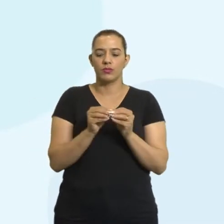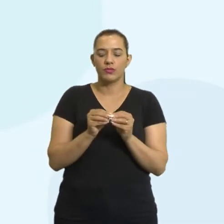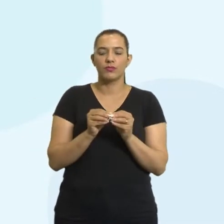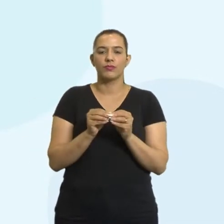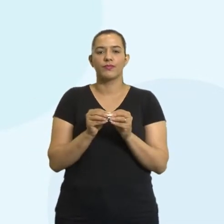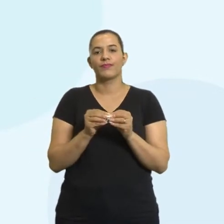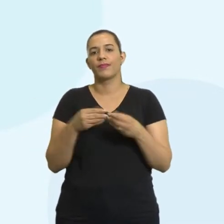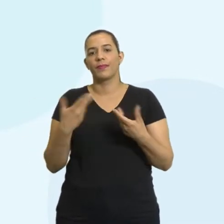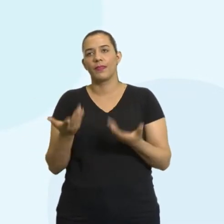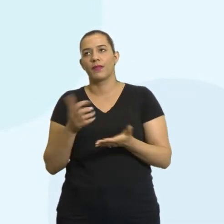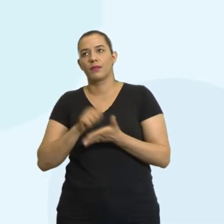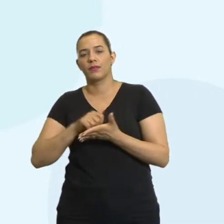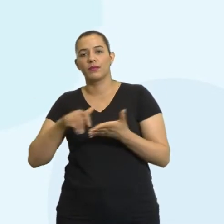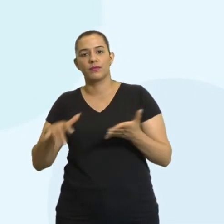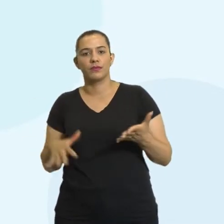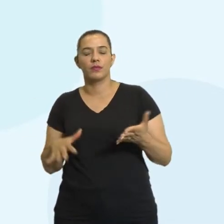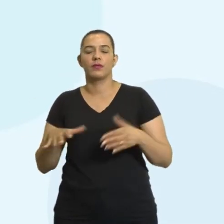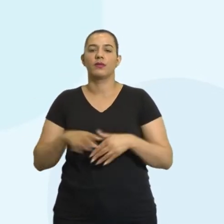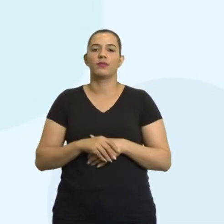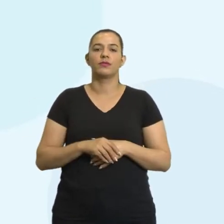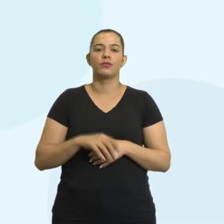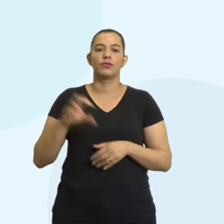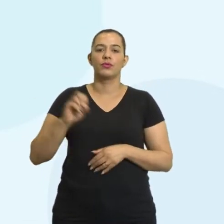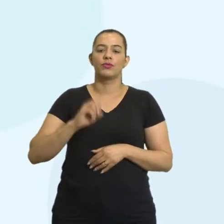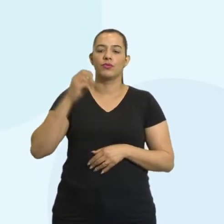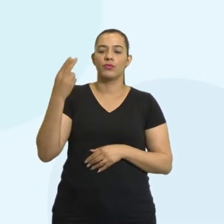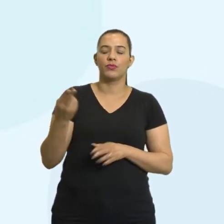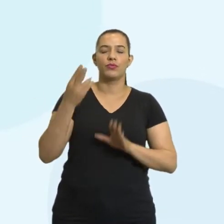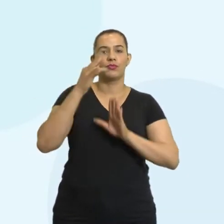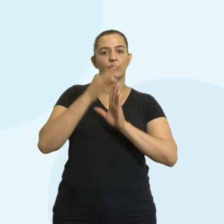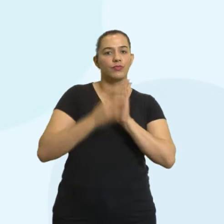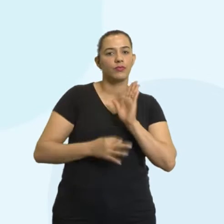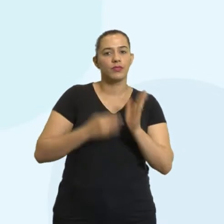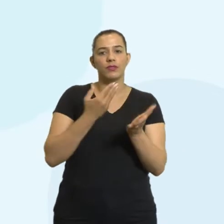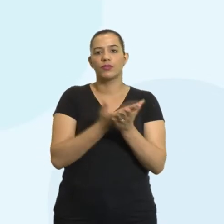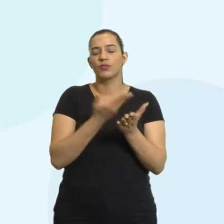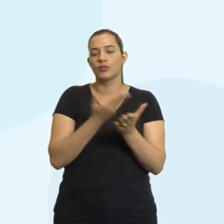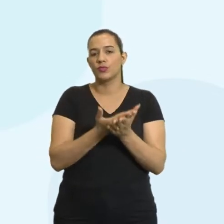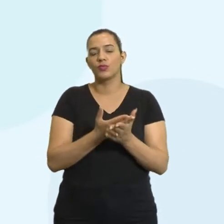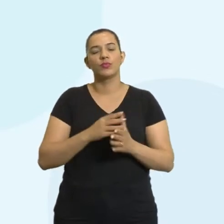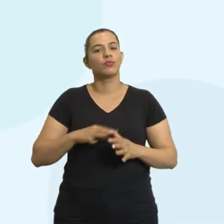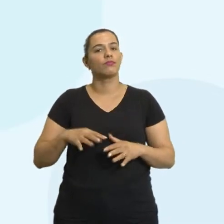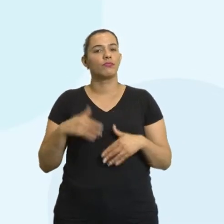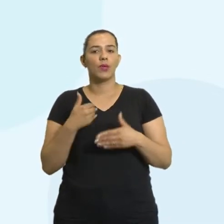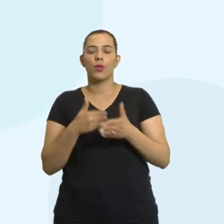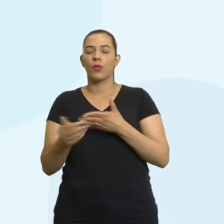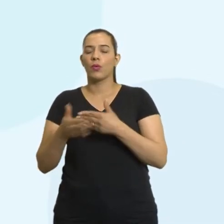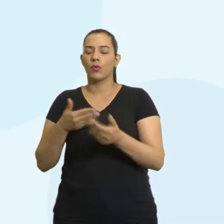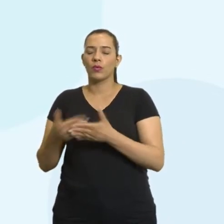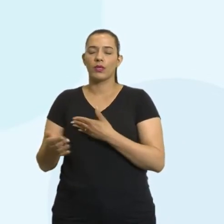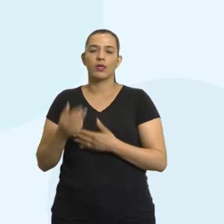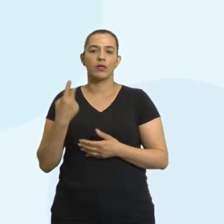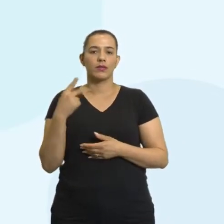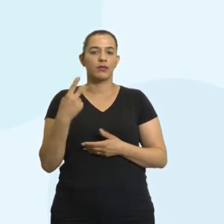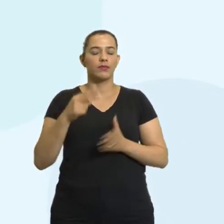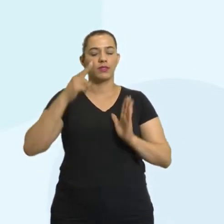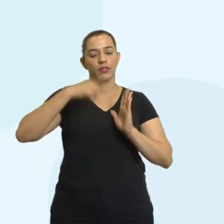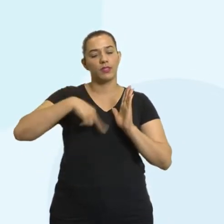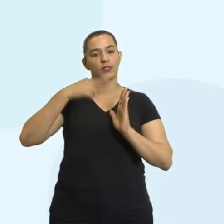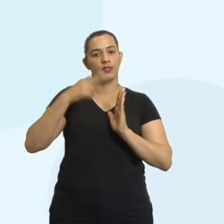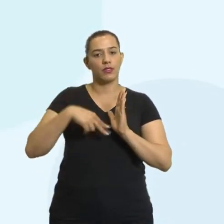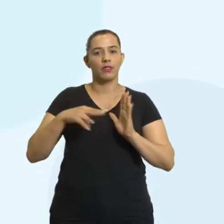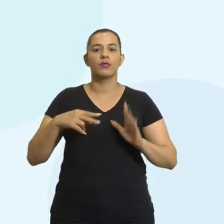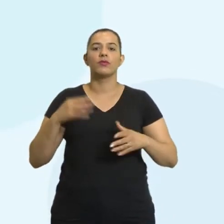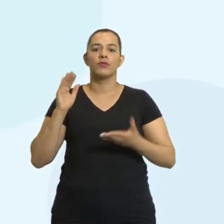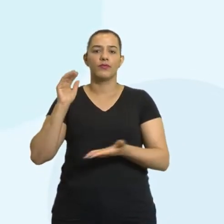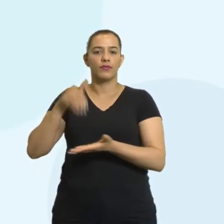de uma atividade, ou de um texto, de um estudo de um texto instrucional, ou até mesmo da interpretação de um próprio meme,